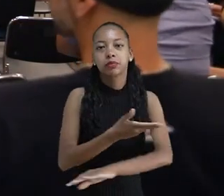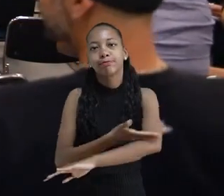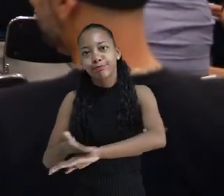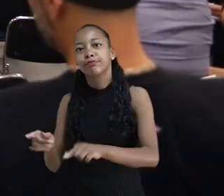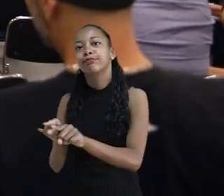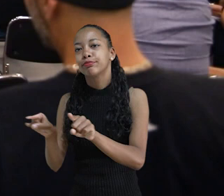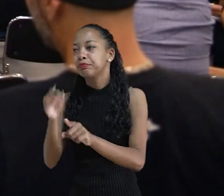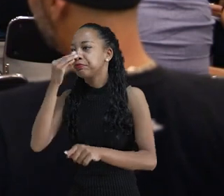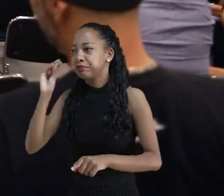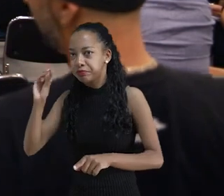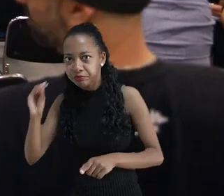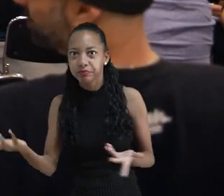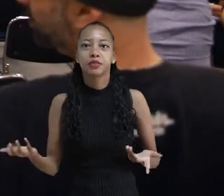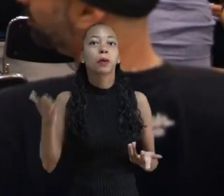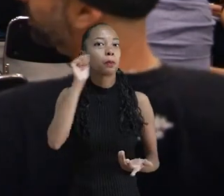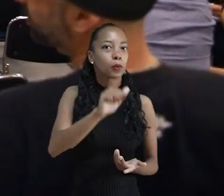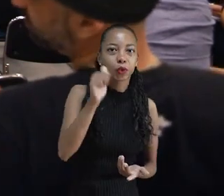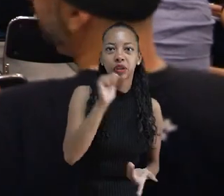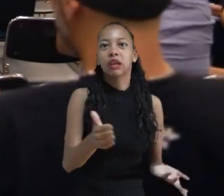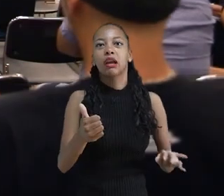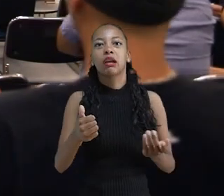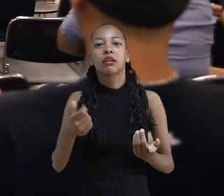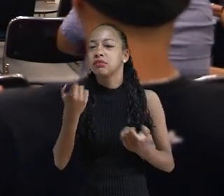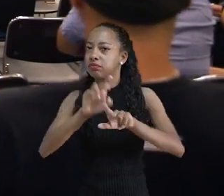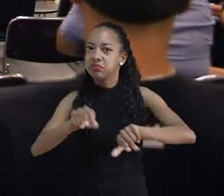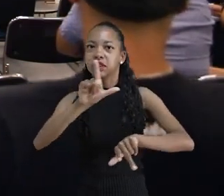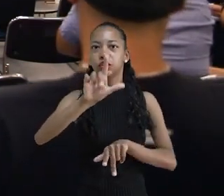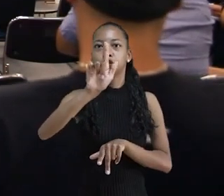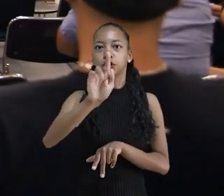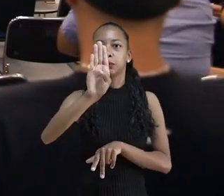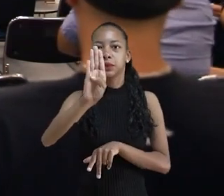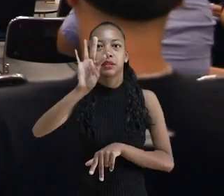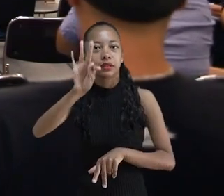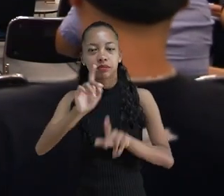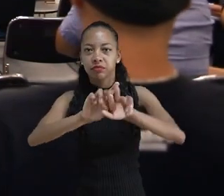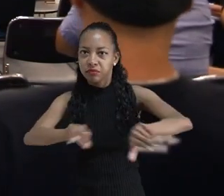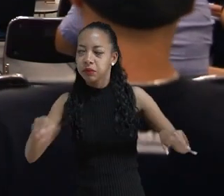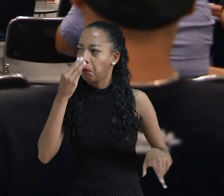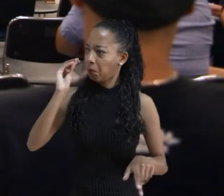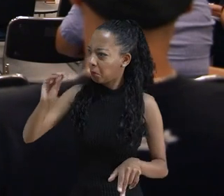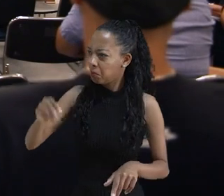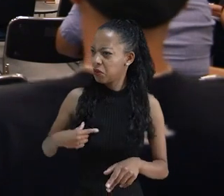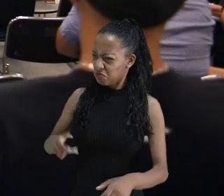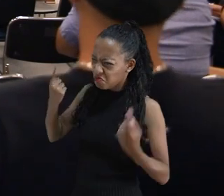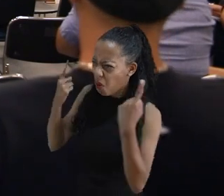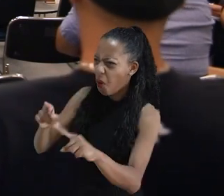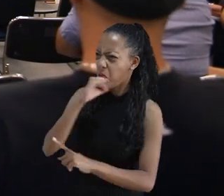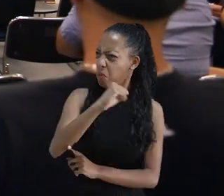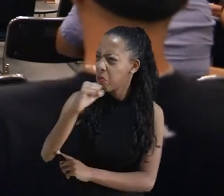comunidades lgbts e as Mulheres sempre foram com violência silenciamento e